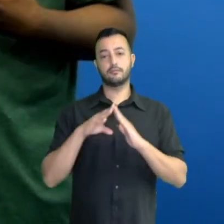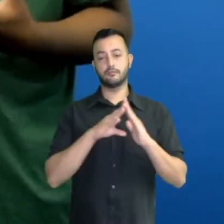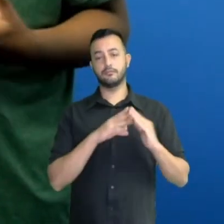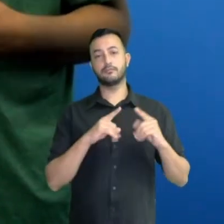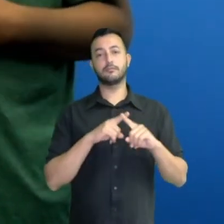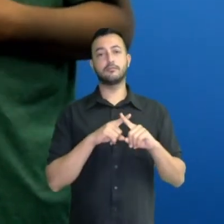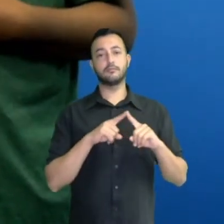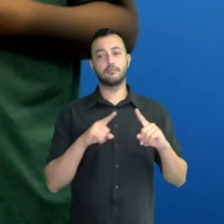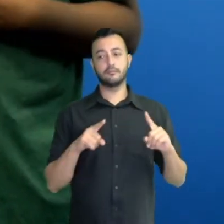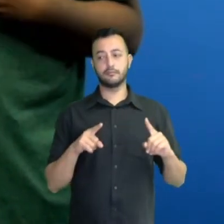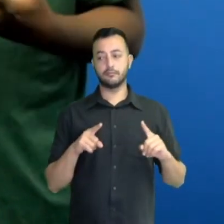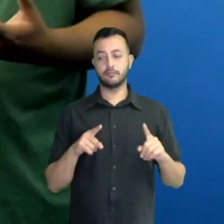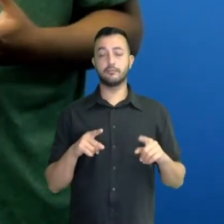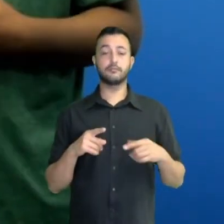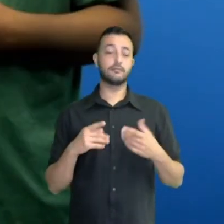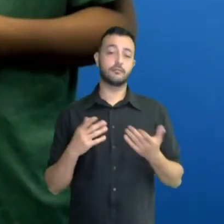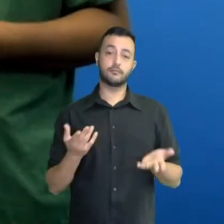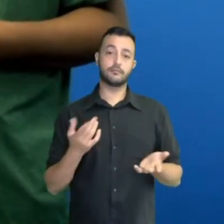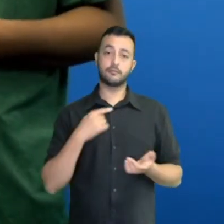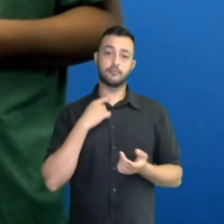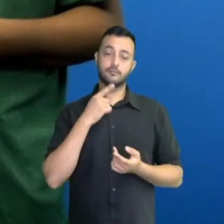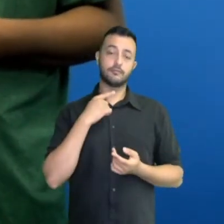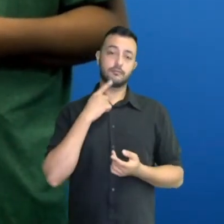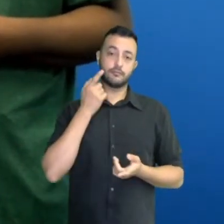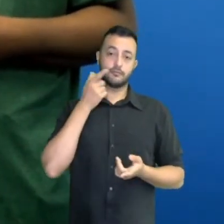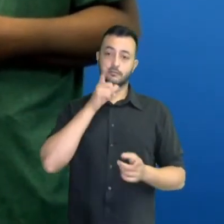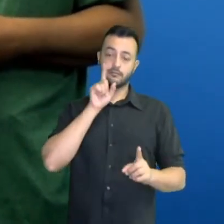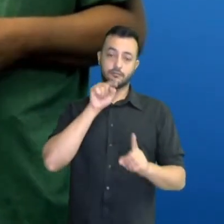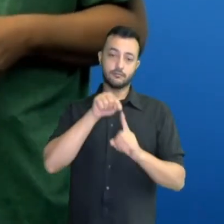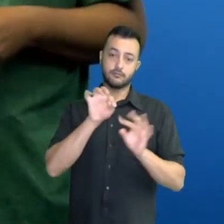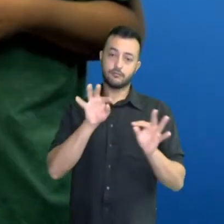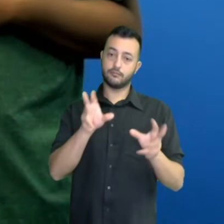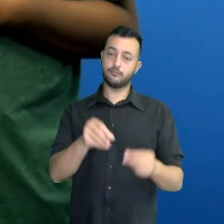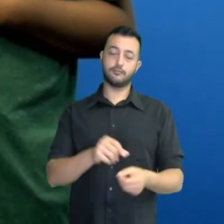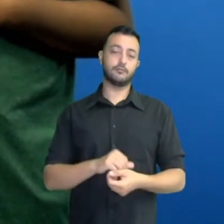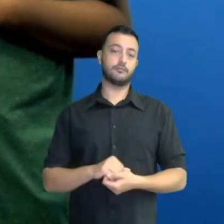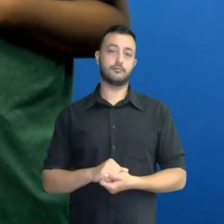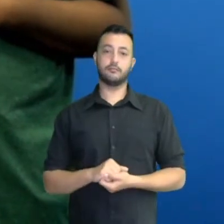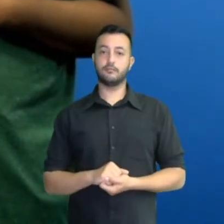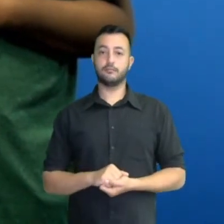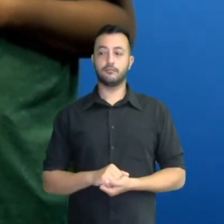mas não consegue alcançar a todas as pessoas.